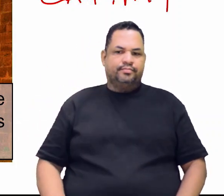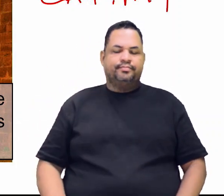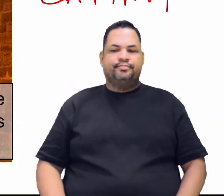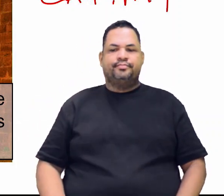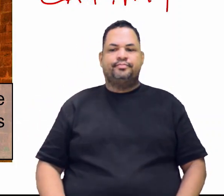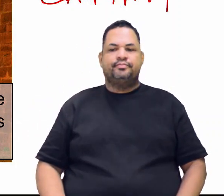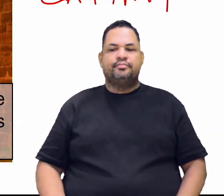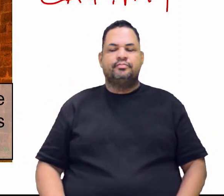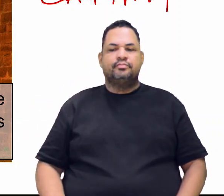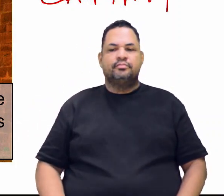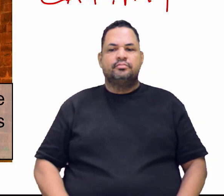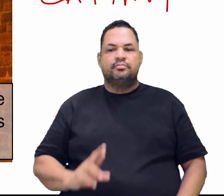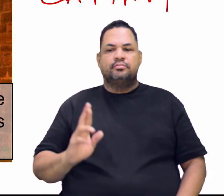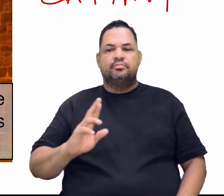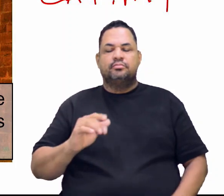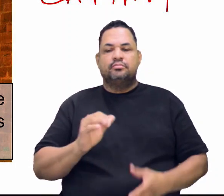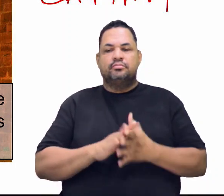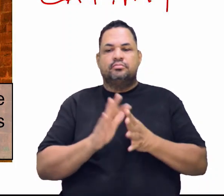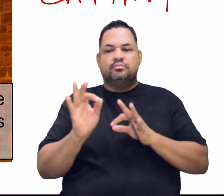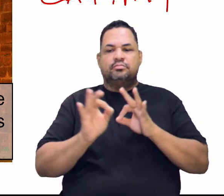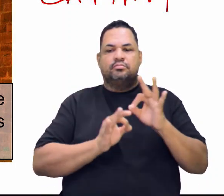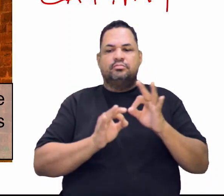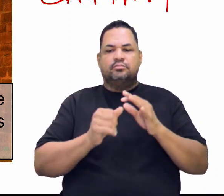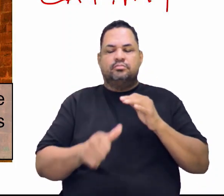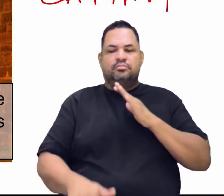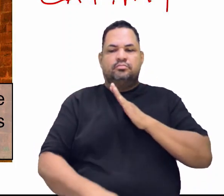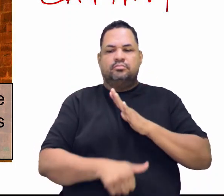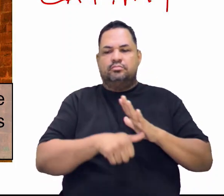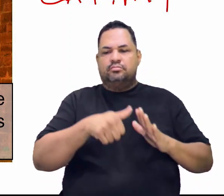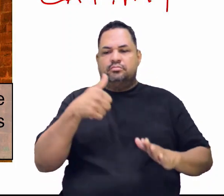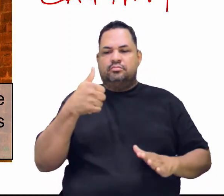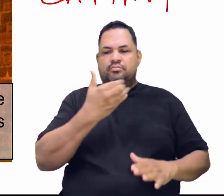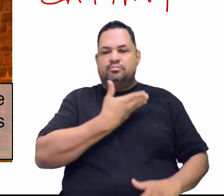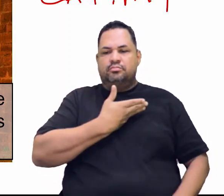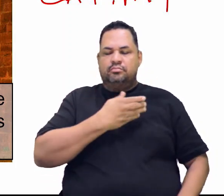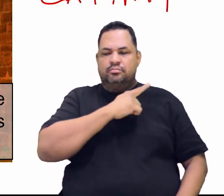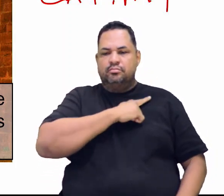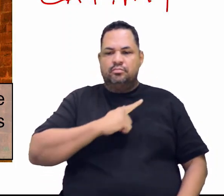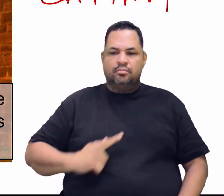Quem cria a capitania de Mato Grosso, o primeiro governador, foi...